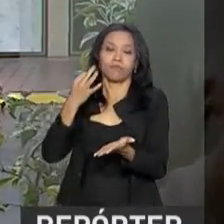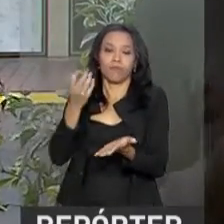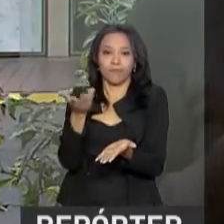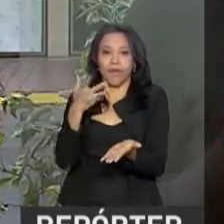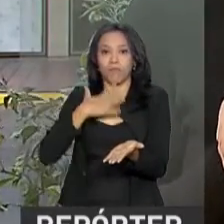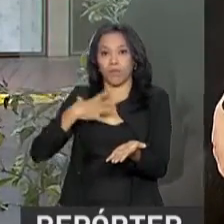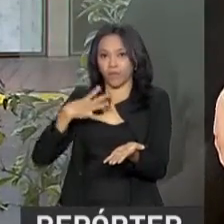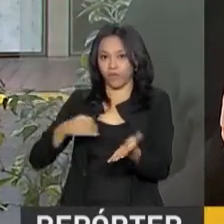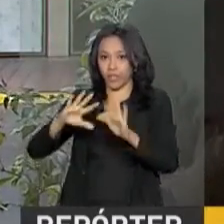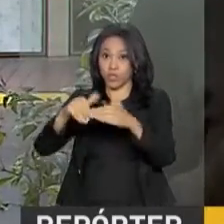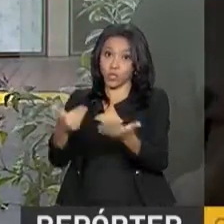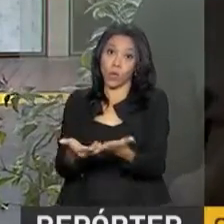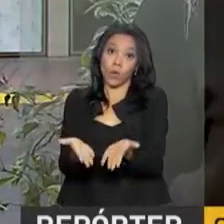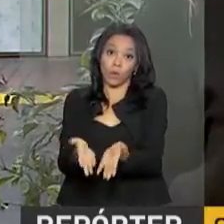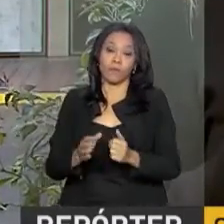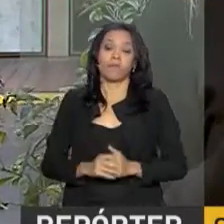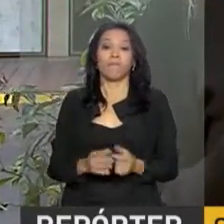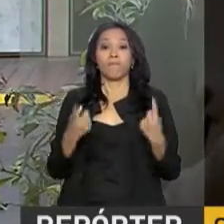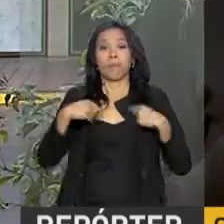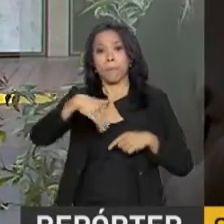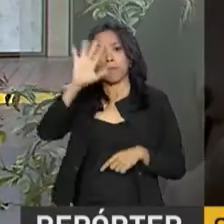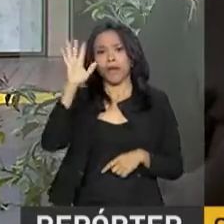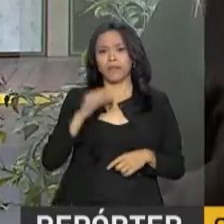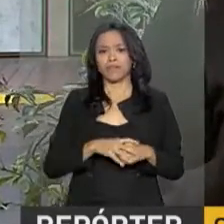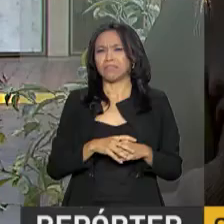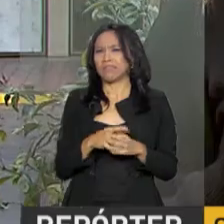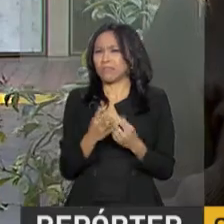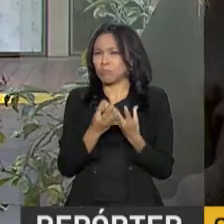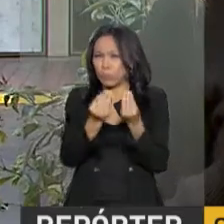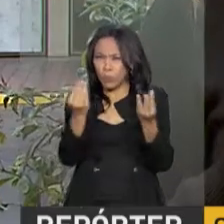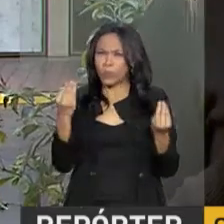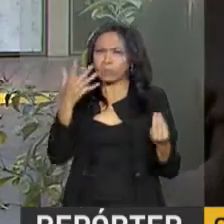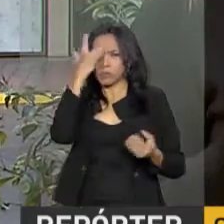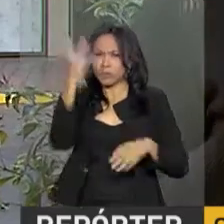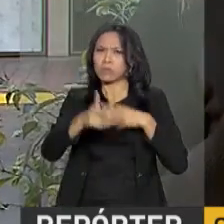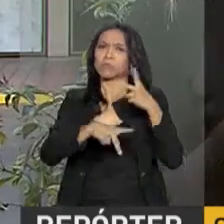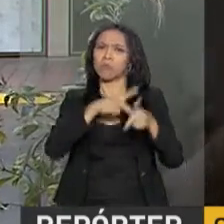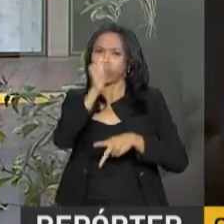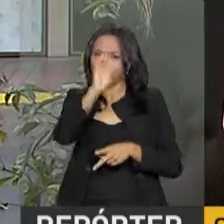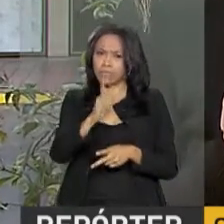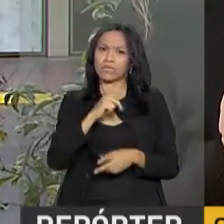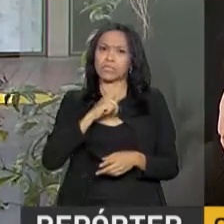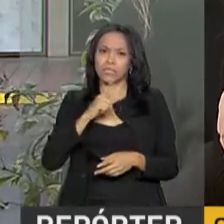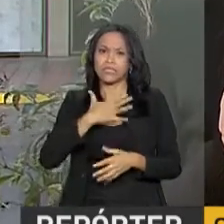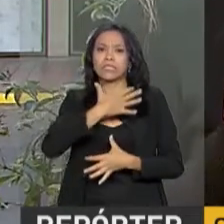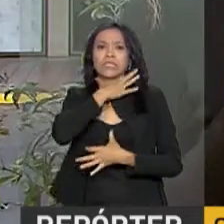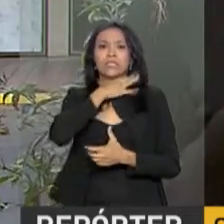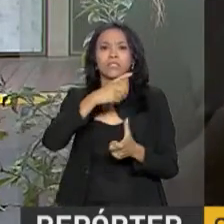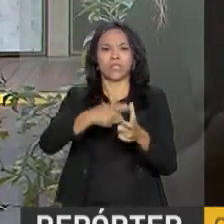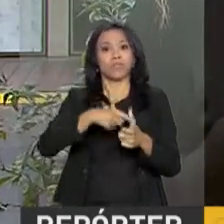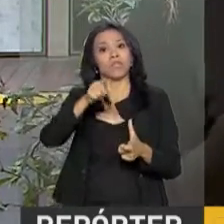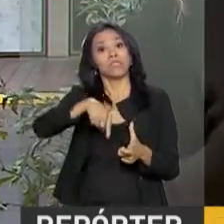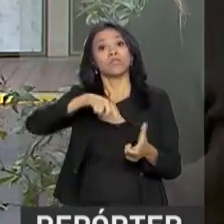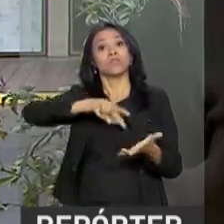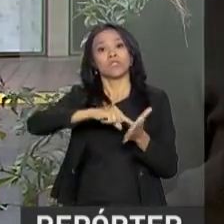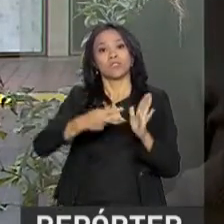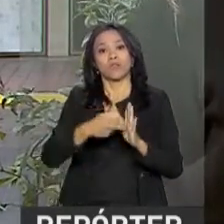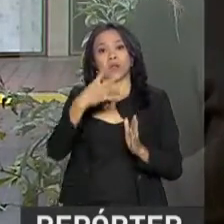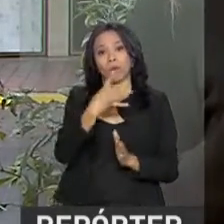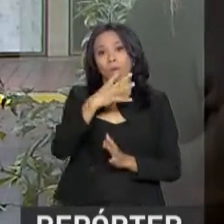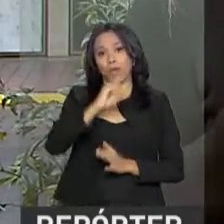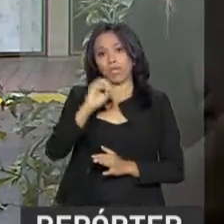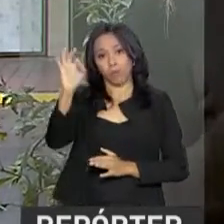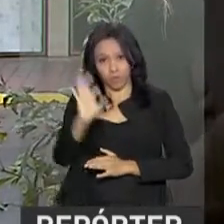62 milhões de brasileiros estão endividados. Isso significa 40% da população adulta do